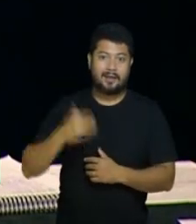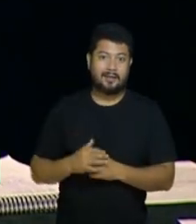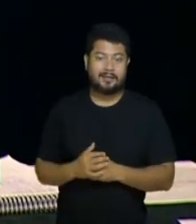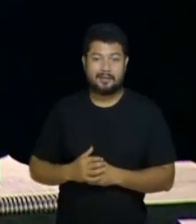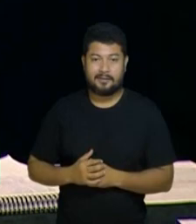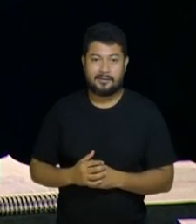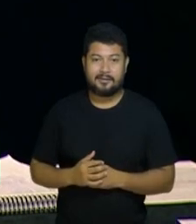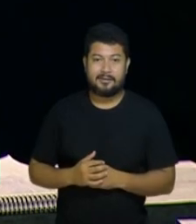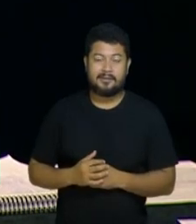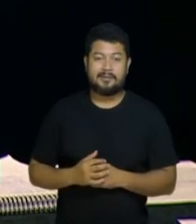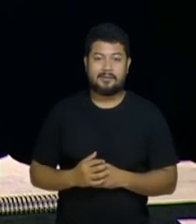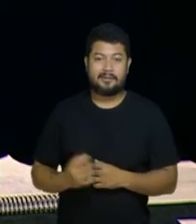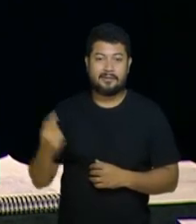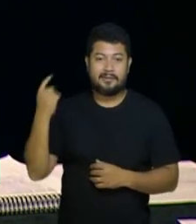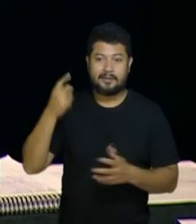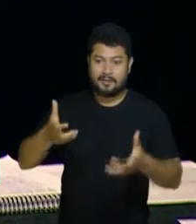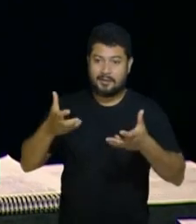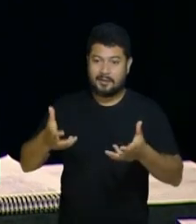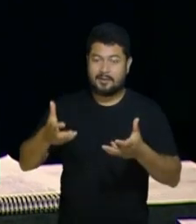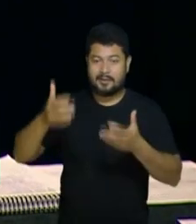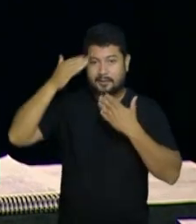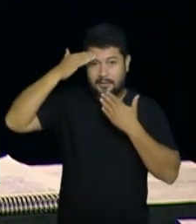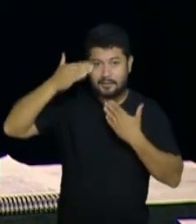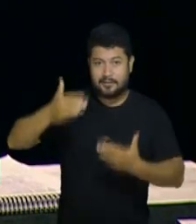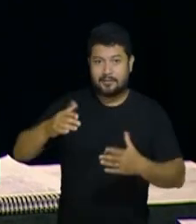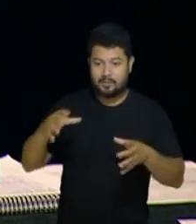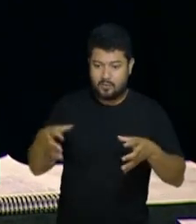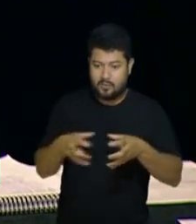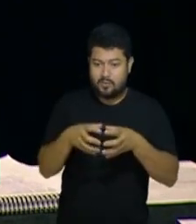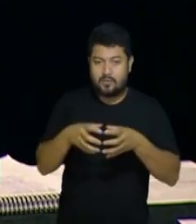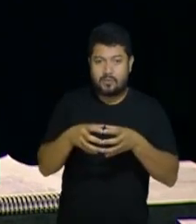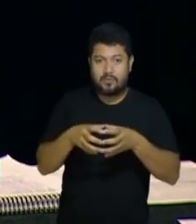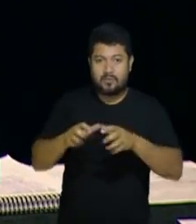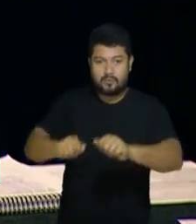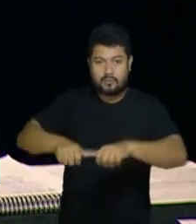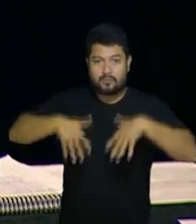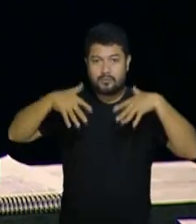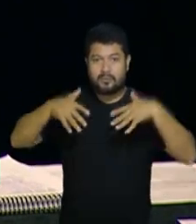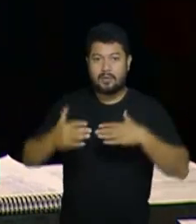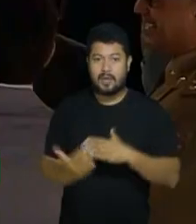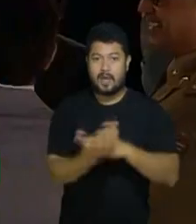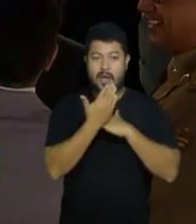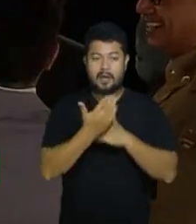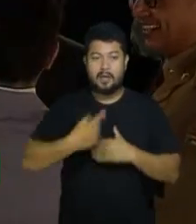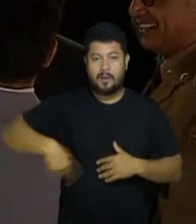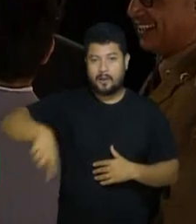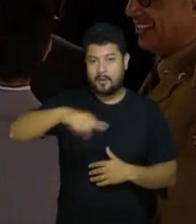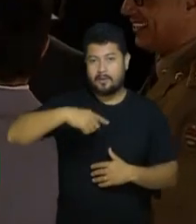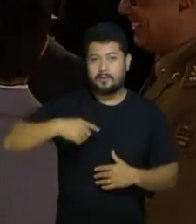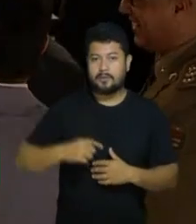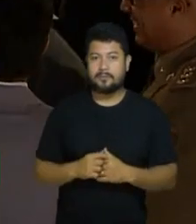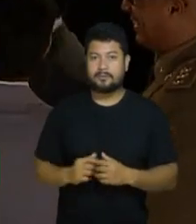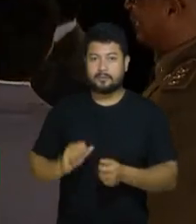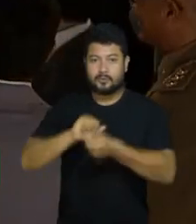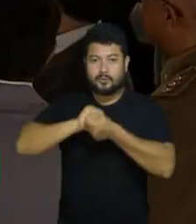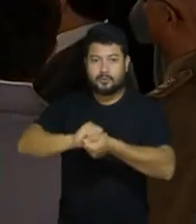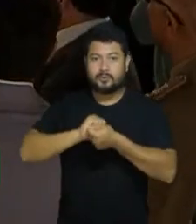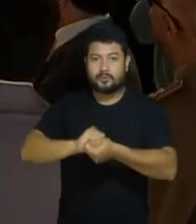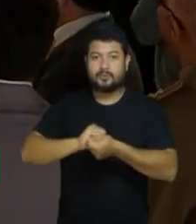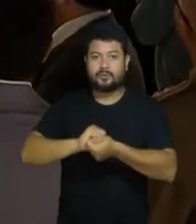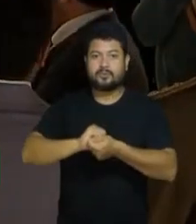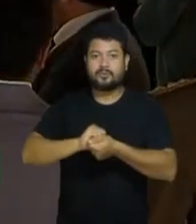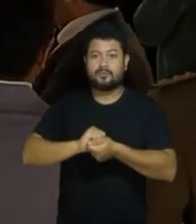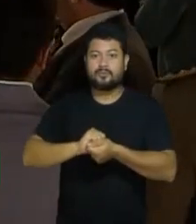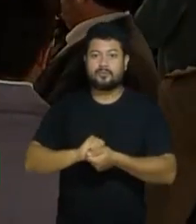também agradecer, né, toda a nossa equipe de plenário, que nos ajudou, que nos auxiliou, que esteve conosco.